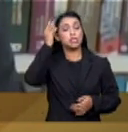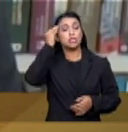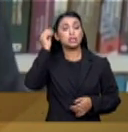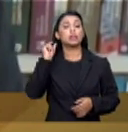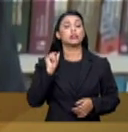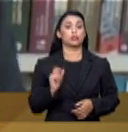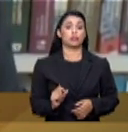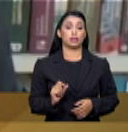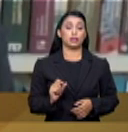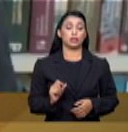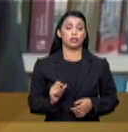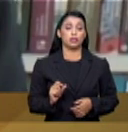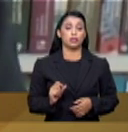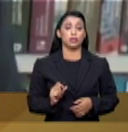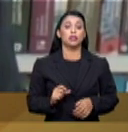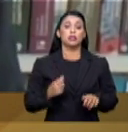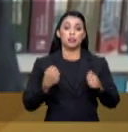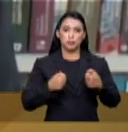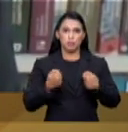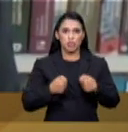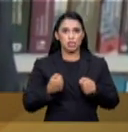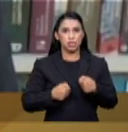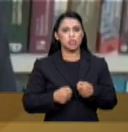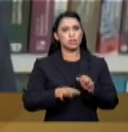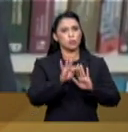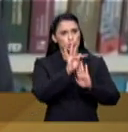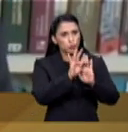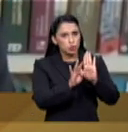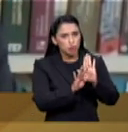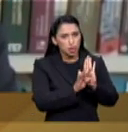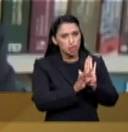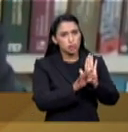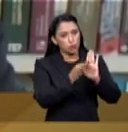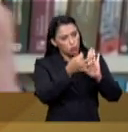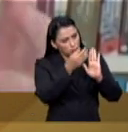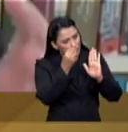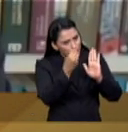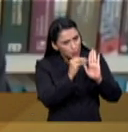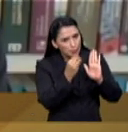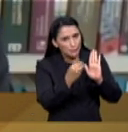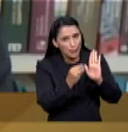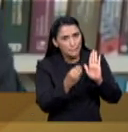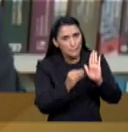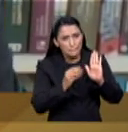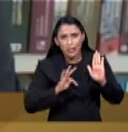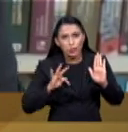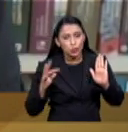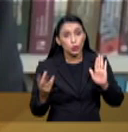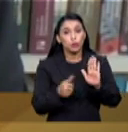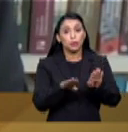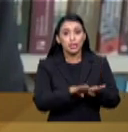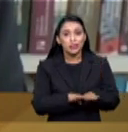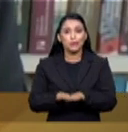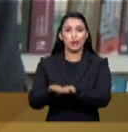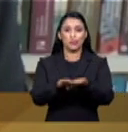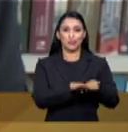que nós devemos fazer uma interpretação extensiva do texto constitucional para conferir uma maior harmonia ao